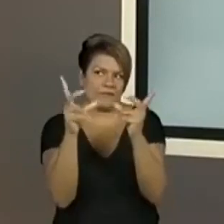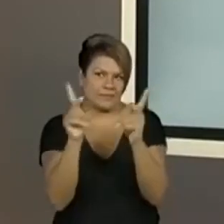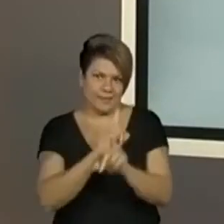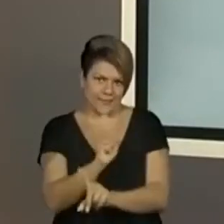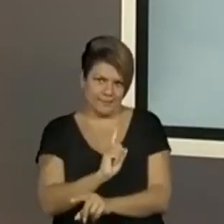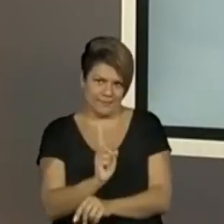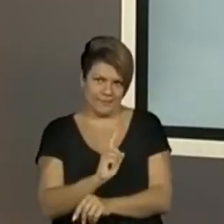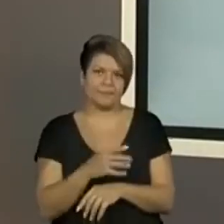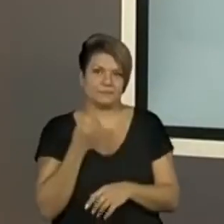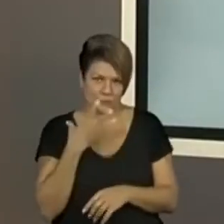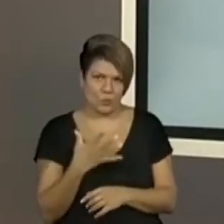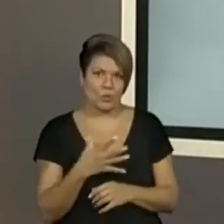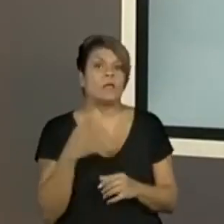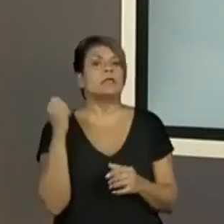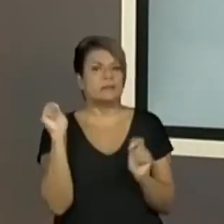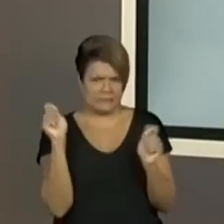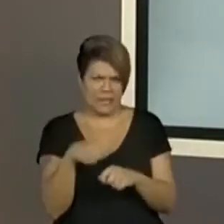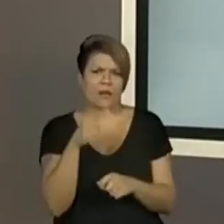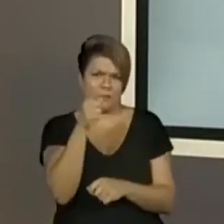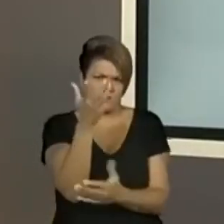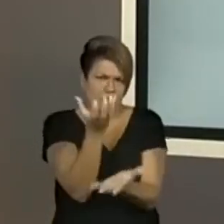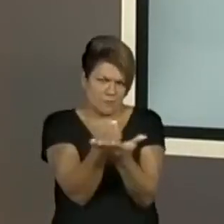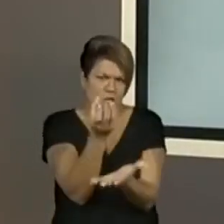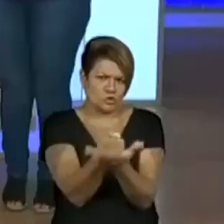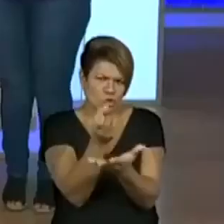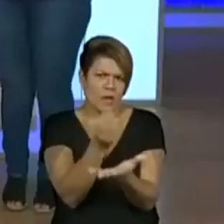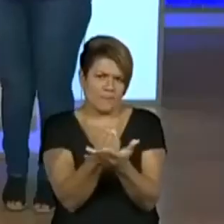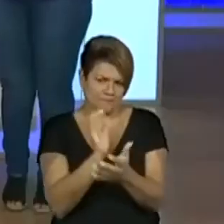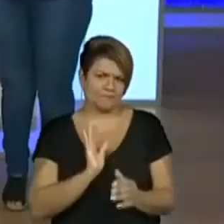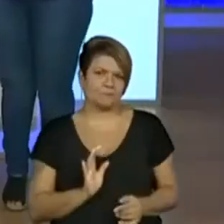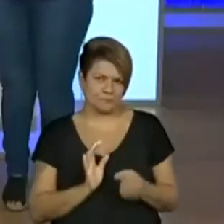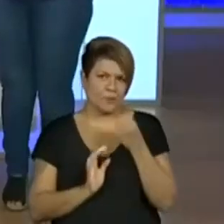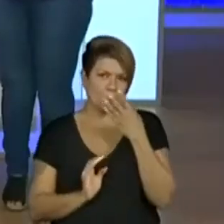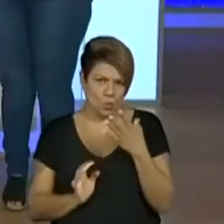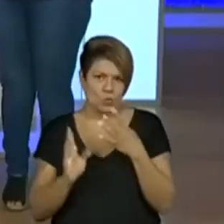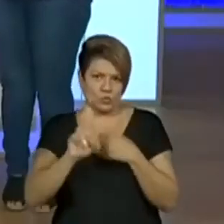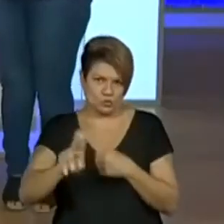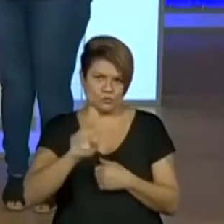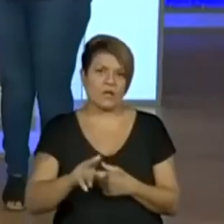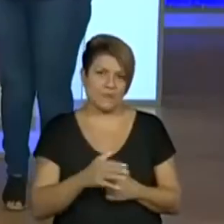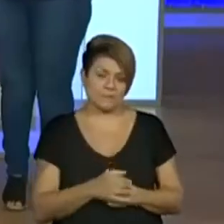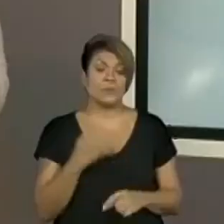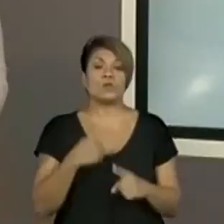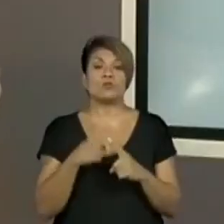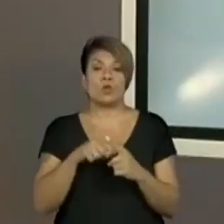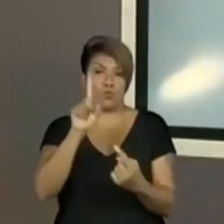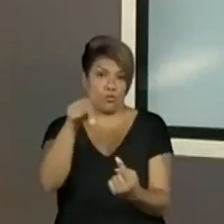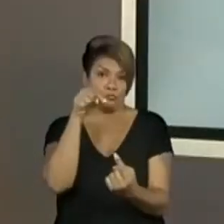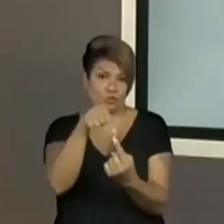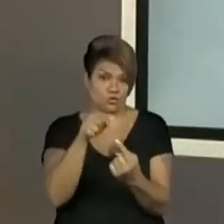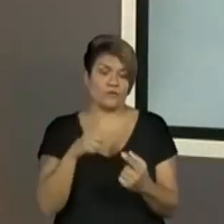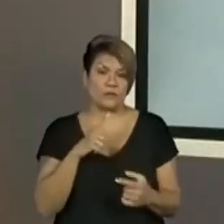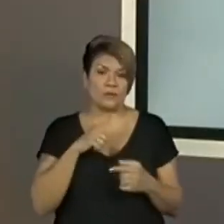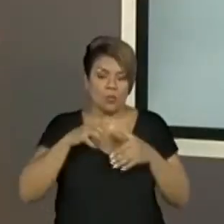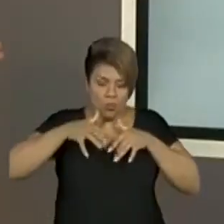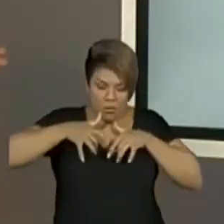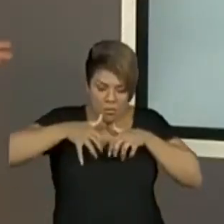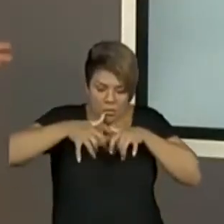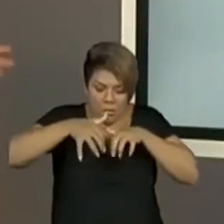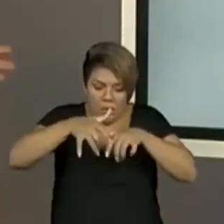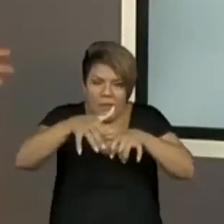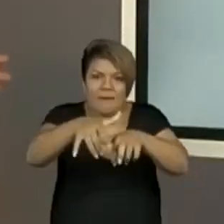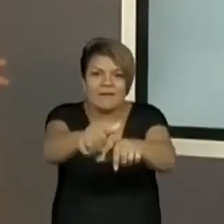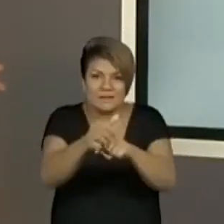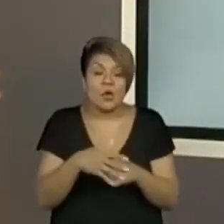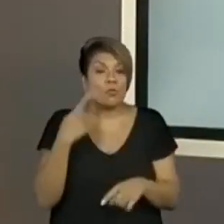e a condição que dá para baixar e utilizar. Comprar o livro físico, isso, não. Isso, até porque o intuito é realmente ter esse acervo, porque a gente sabe o quanto é difícil o